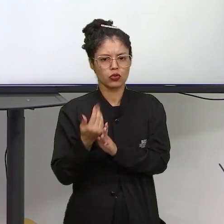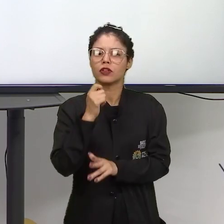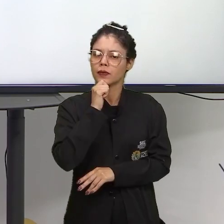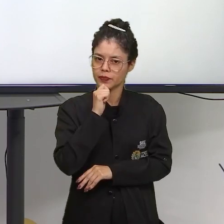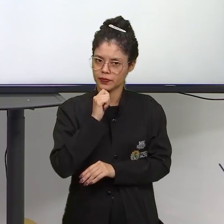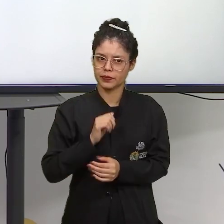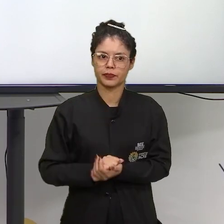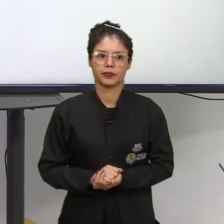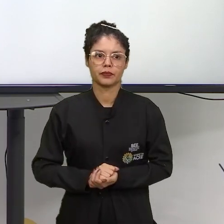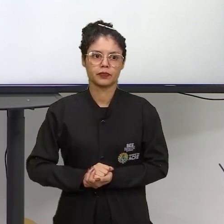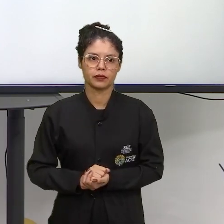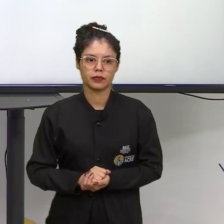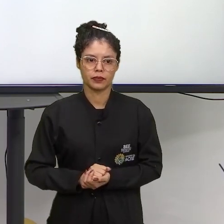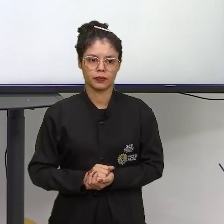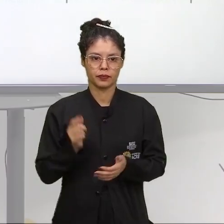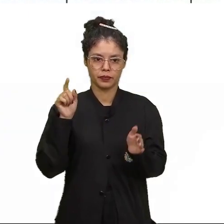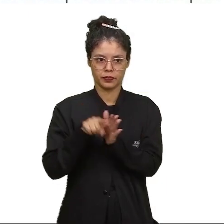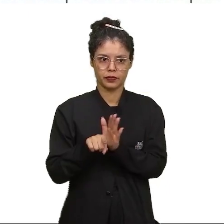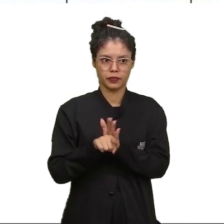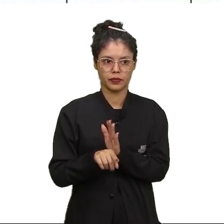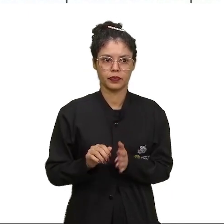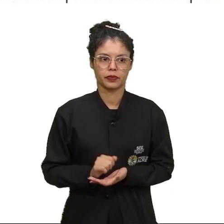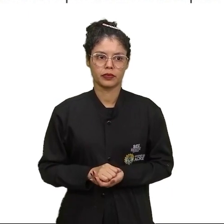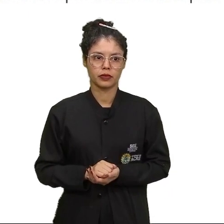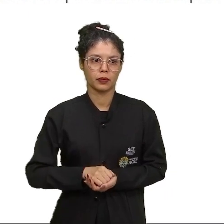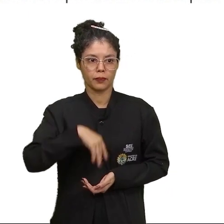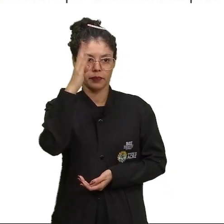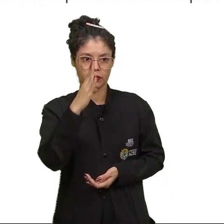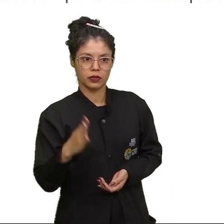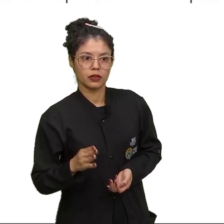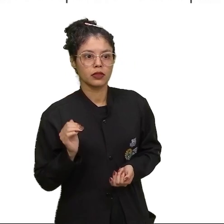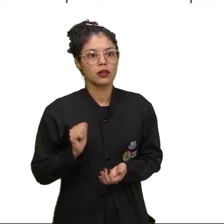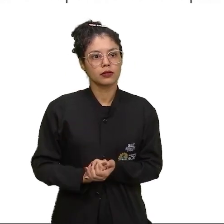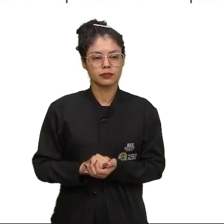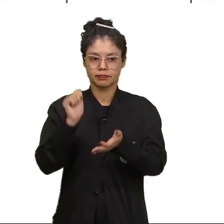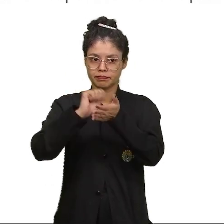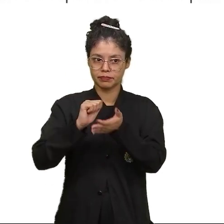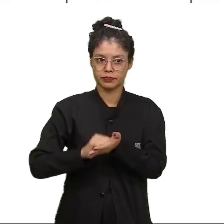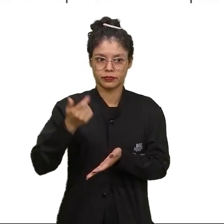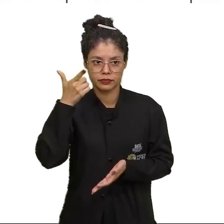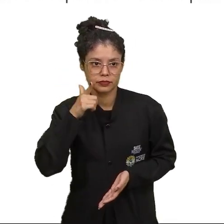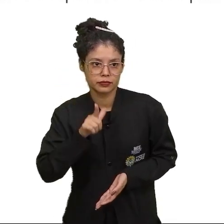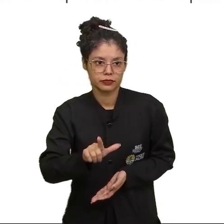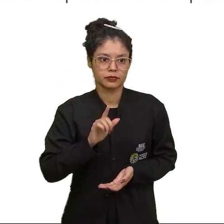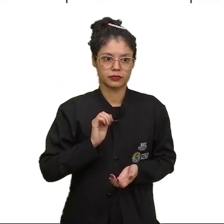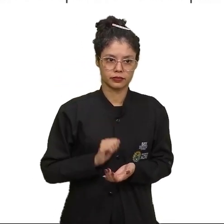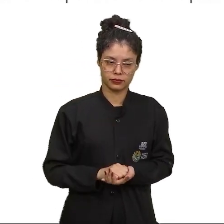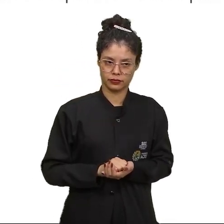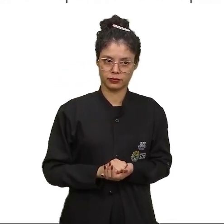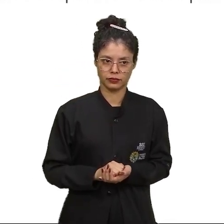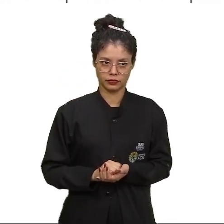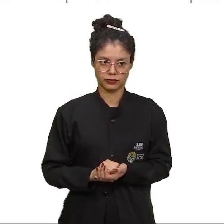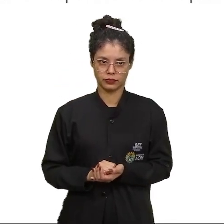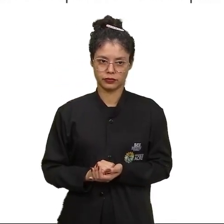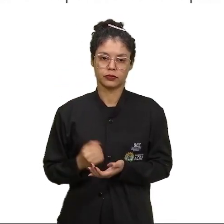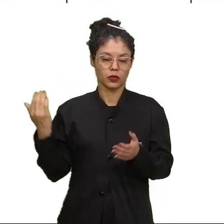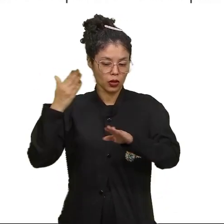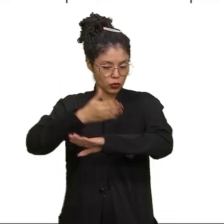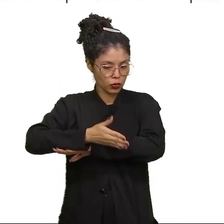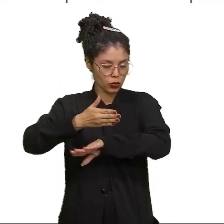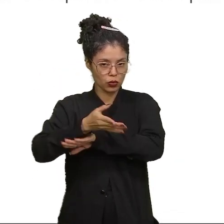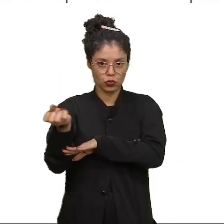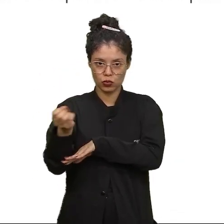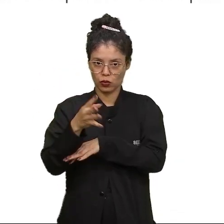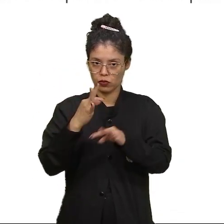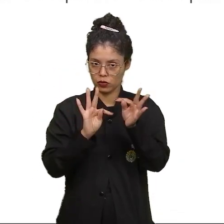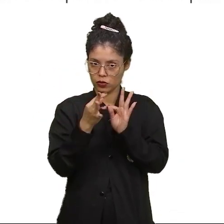estavam surgindo. Então vamos à questão. No Brasil, esses eventos descritos, esses eventos de entrada de